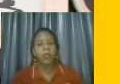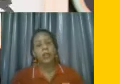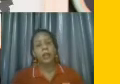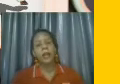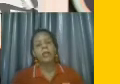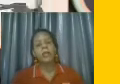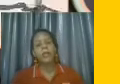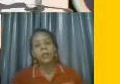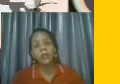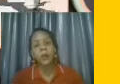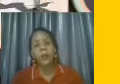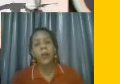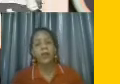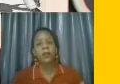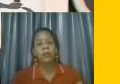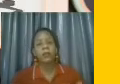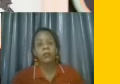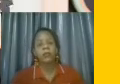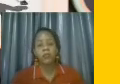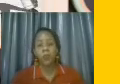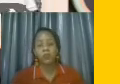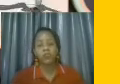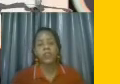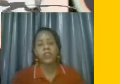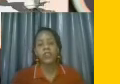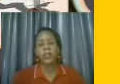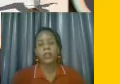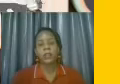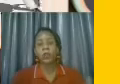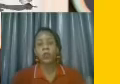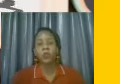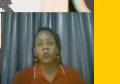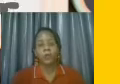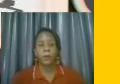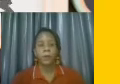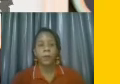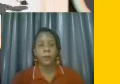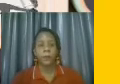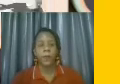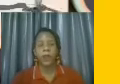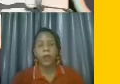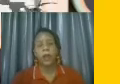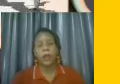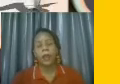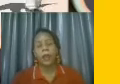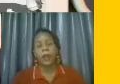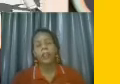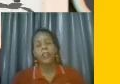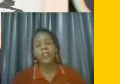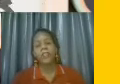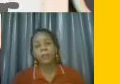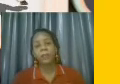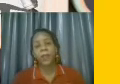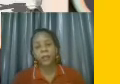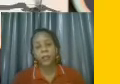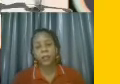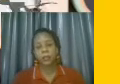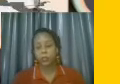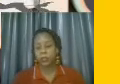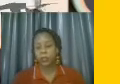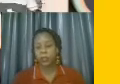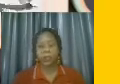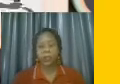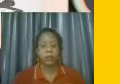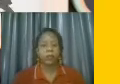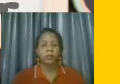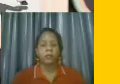parte da alimentação ainda do nosso dia a dia, da nossa cultura. As